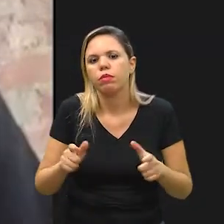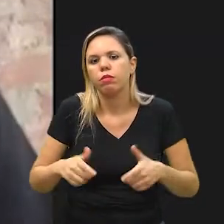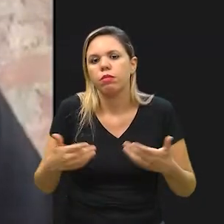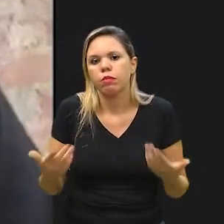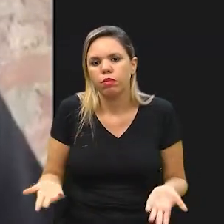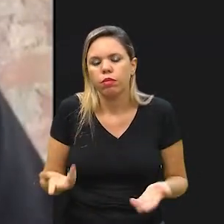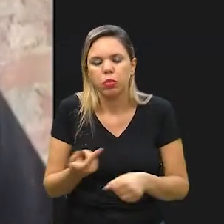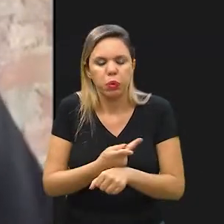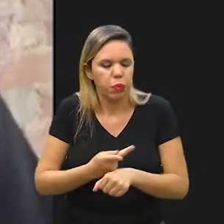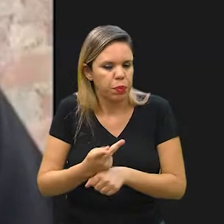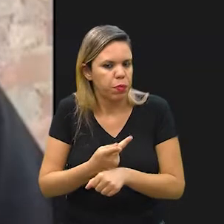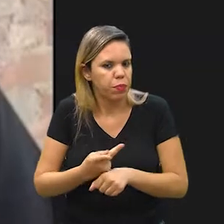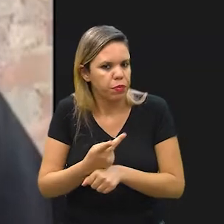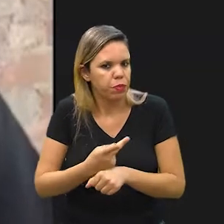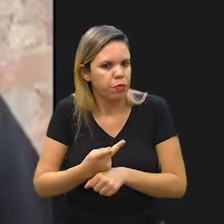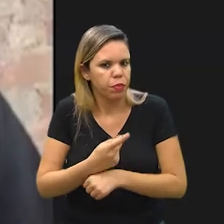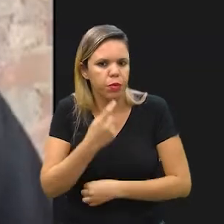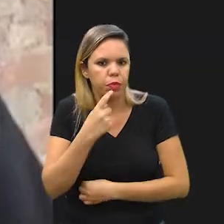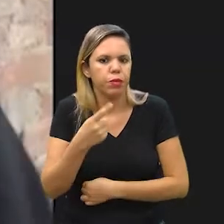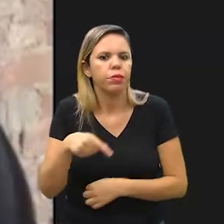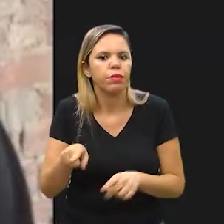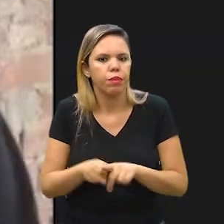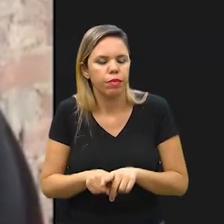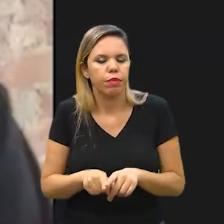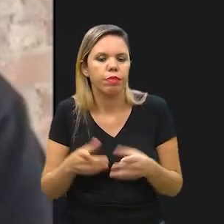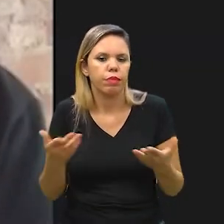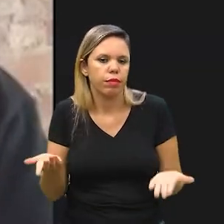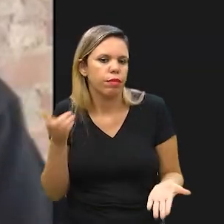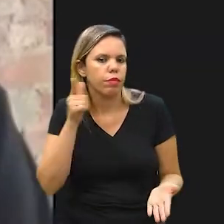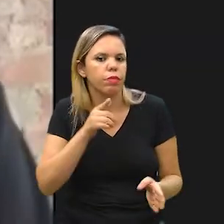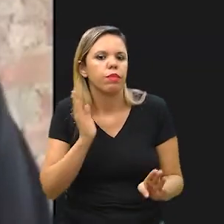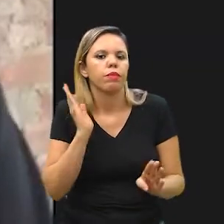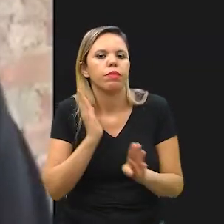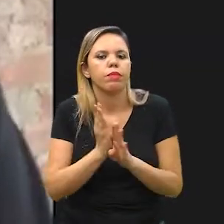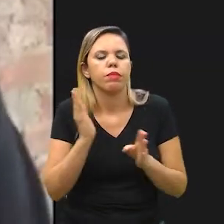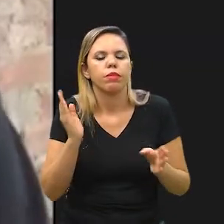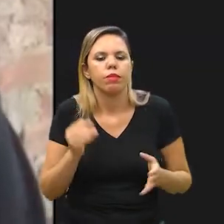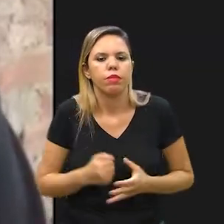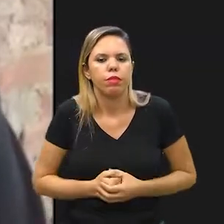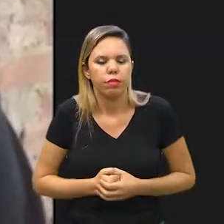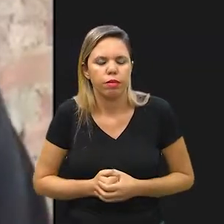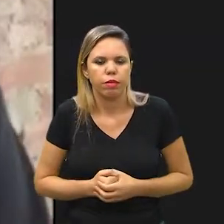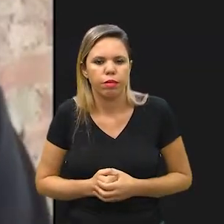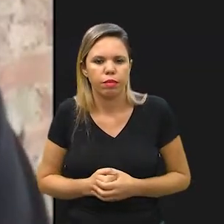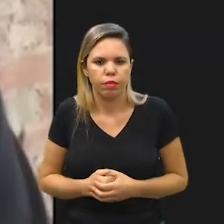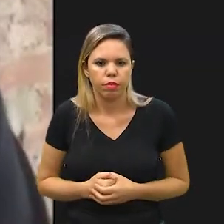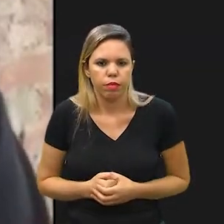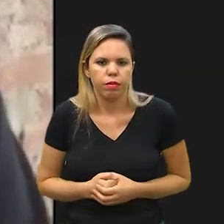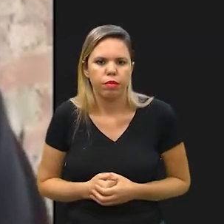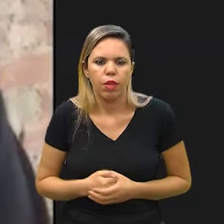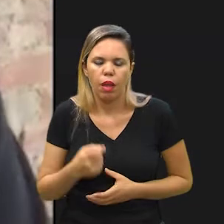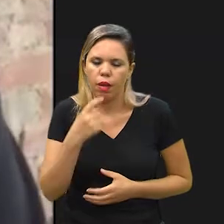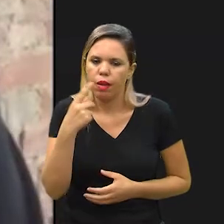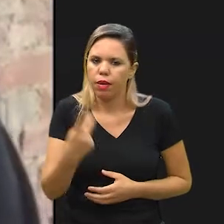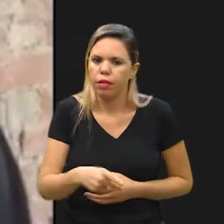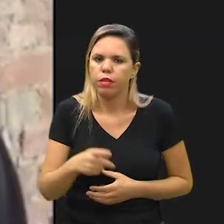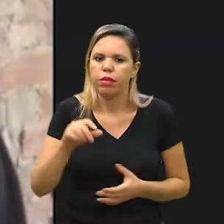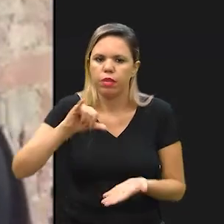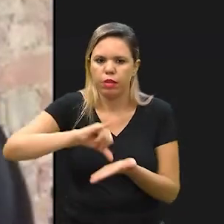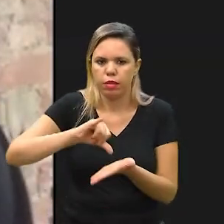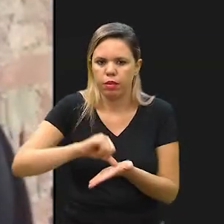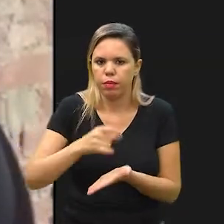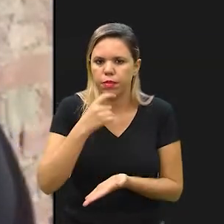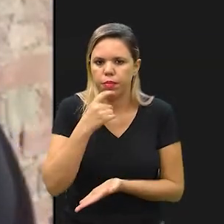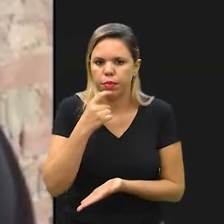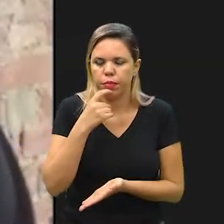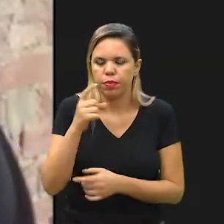e procuramos em Campinas também, e por fim a gente acabou encontrando um ponto aqui em Campinas, no centro de